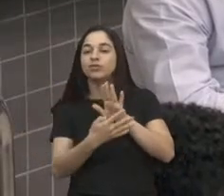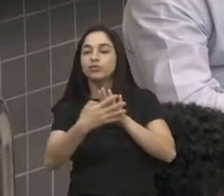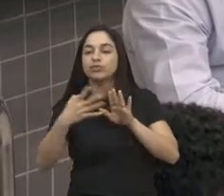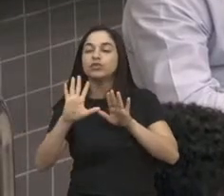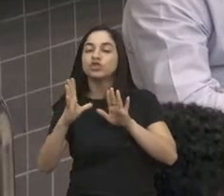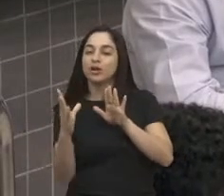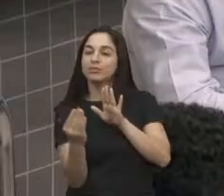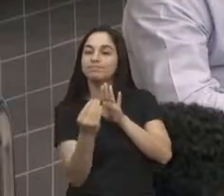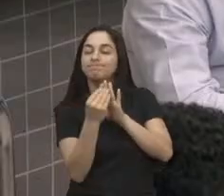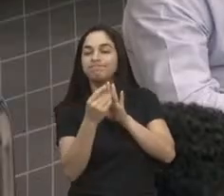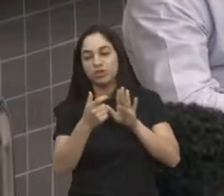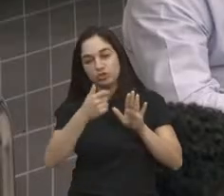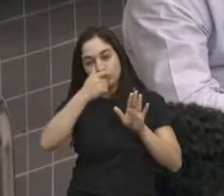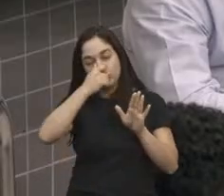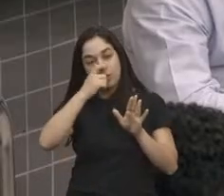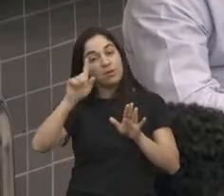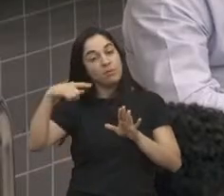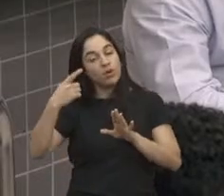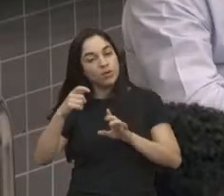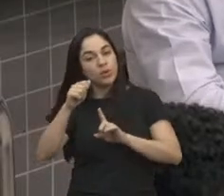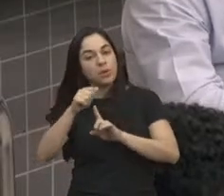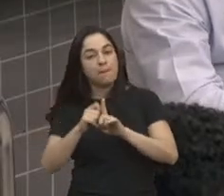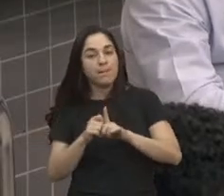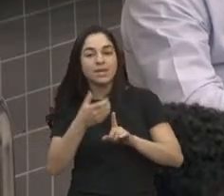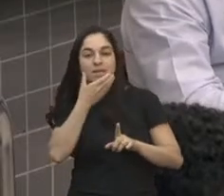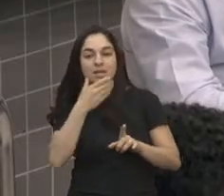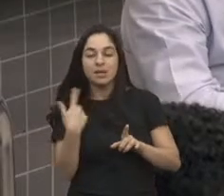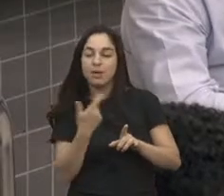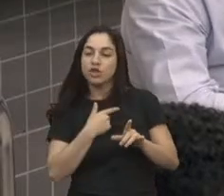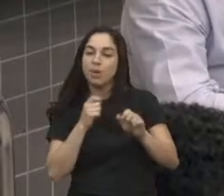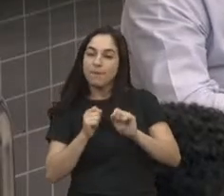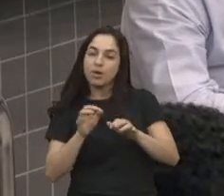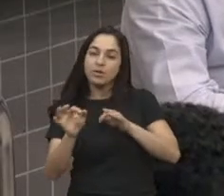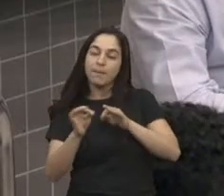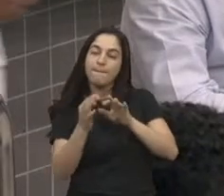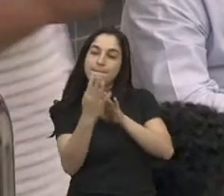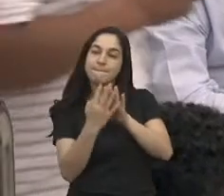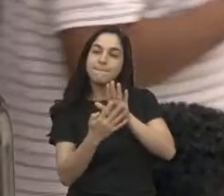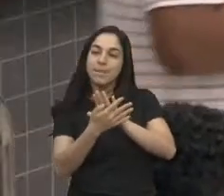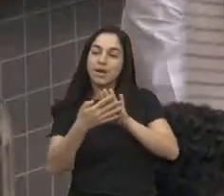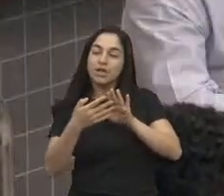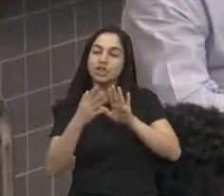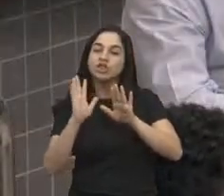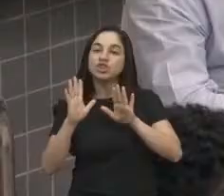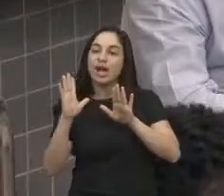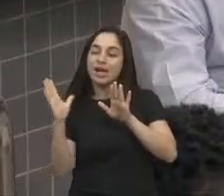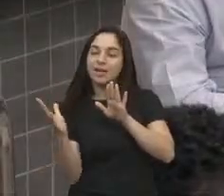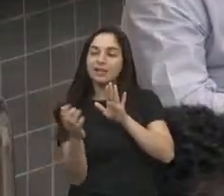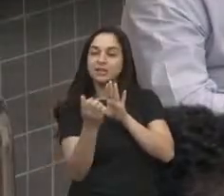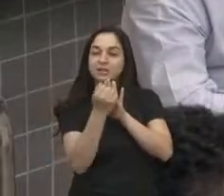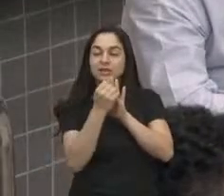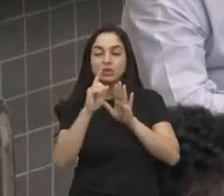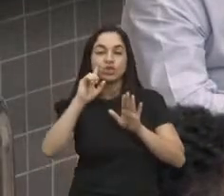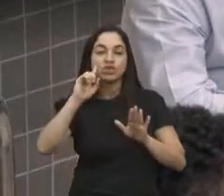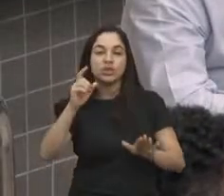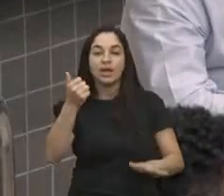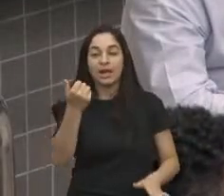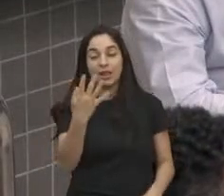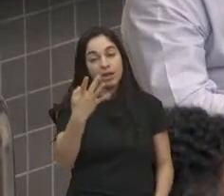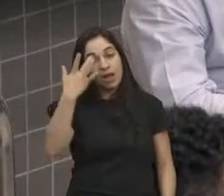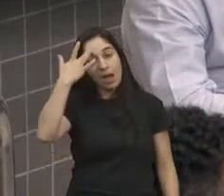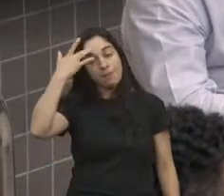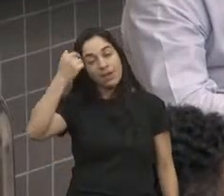novembro, depois posterior a gente lança de dezembro. Então, para aproveitando e deixando registrado, dia 14,